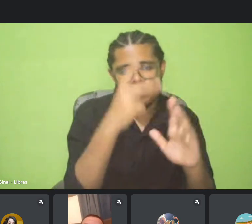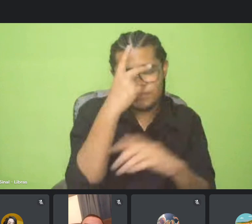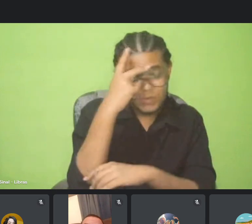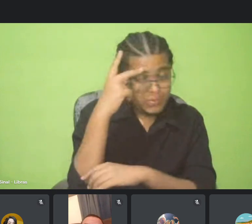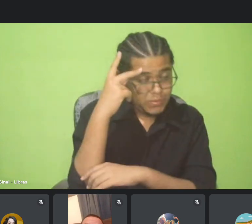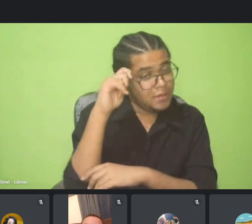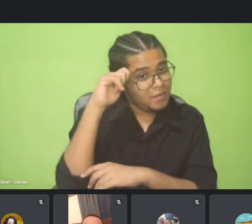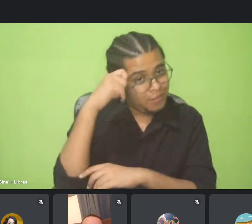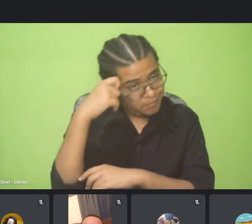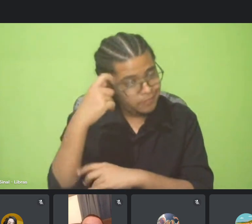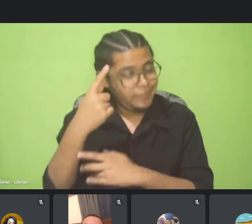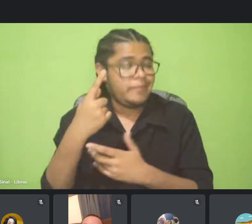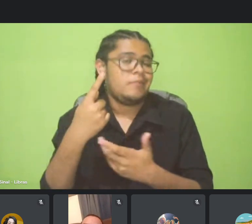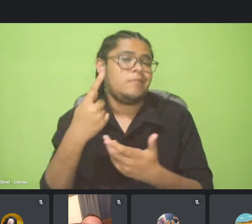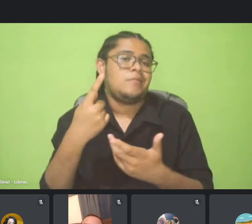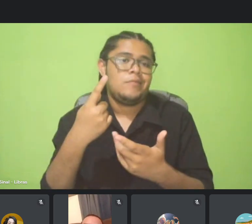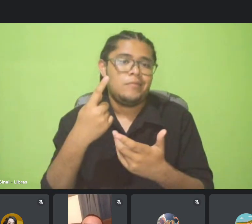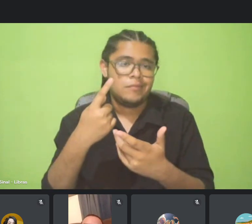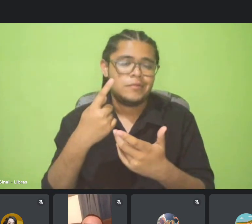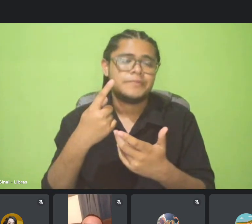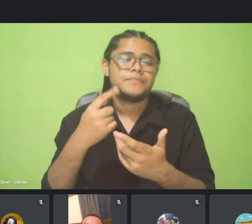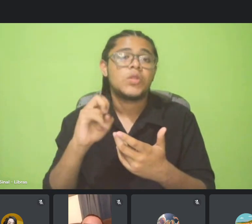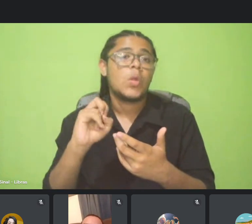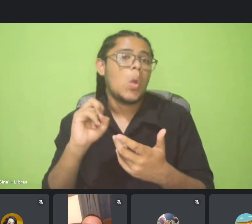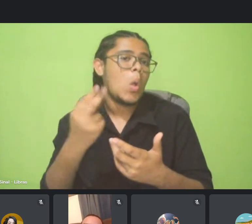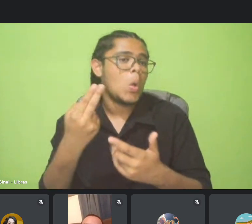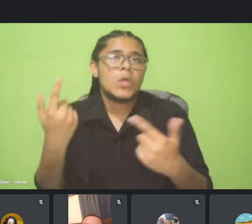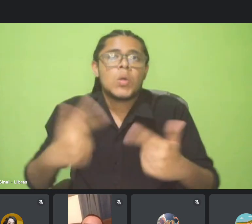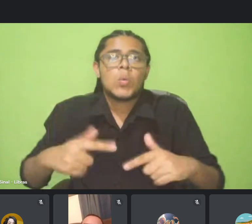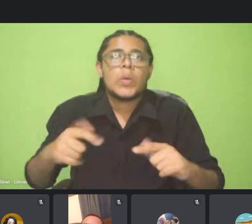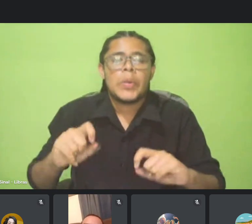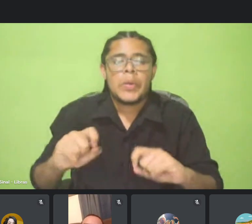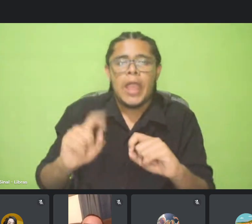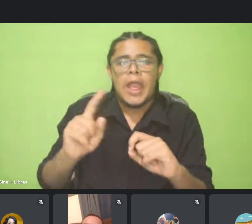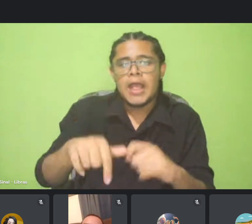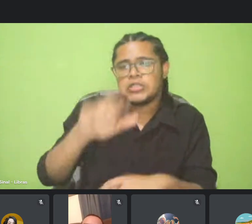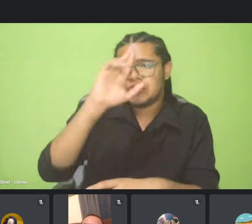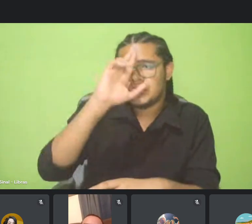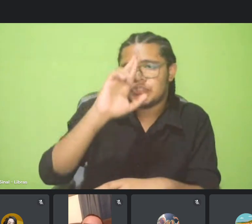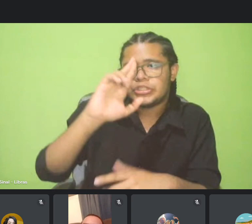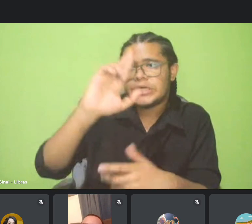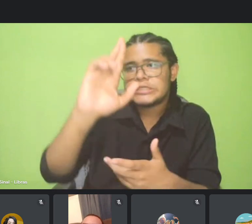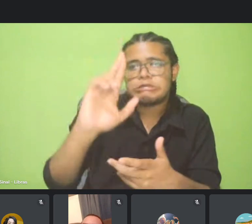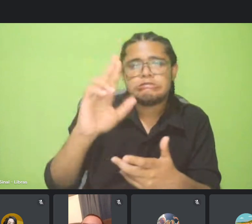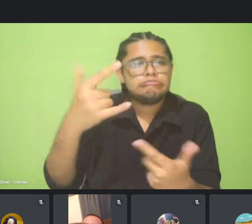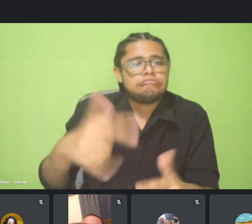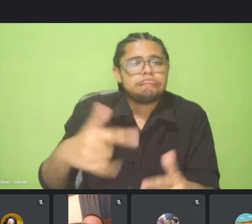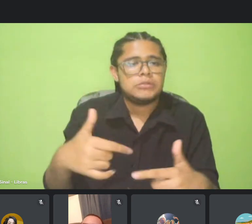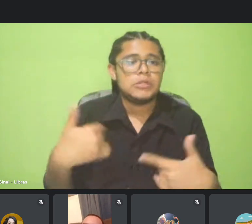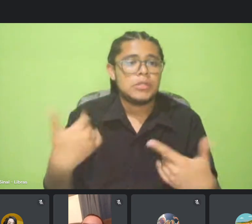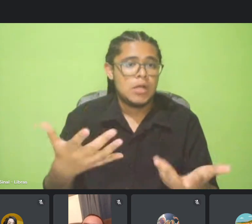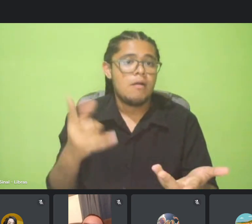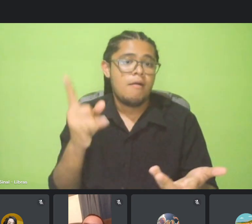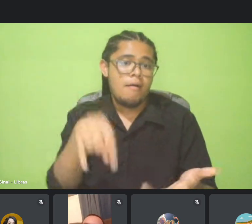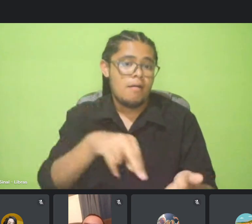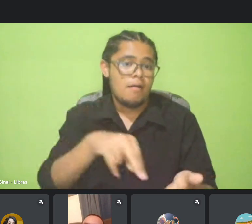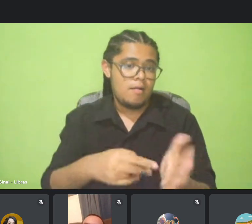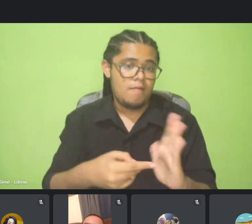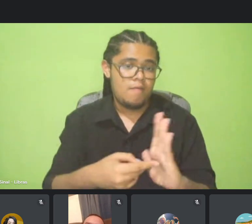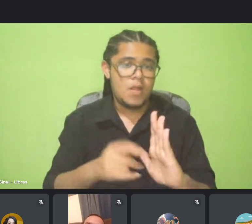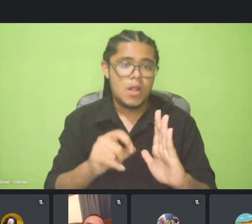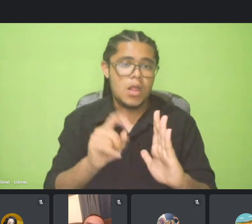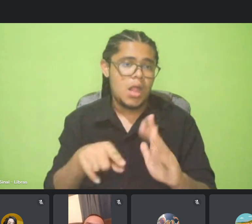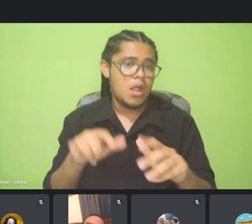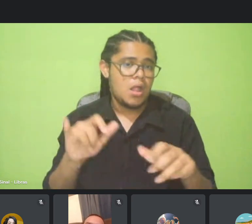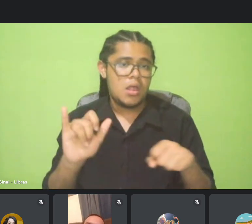não tem mais ninguém da direção no que vocês estão propondo, realmente é uma forma de burlar a lei e